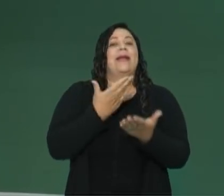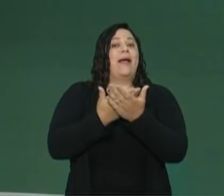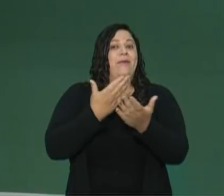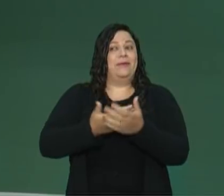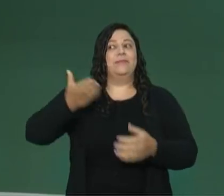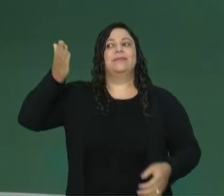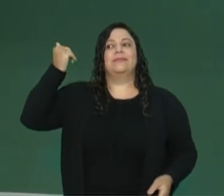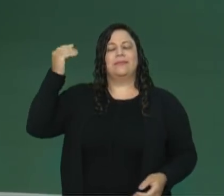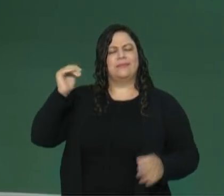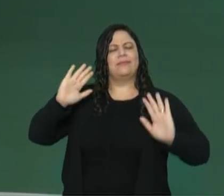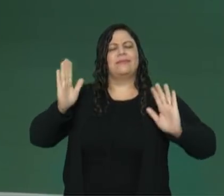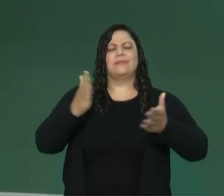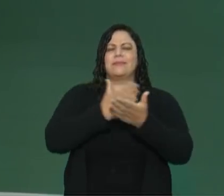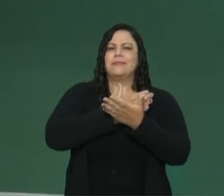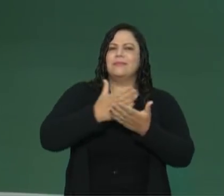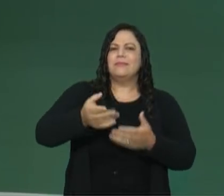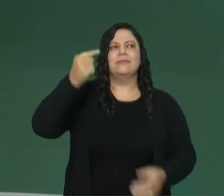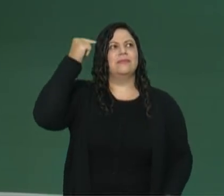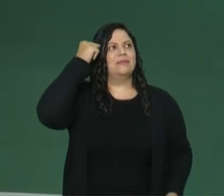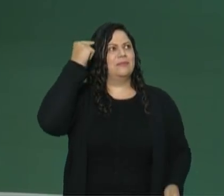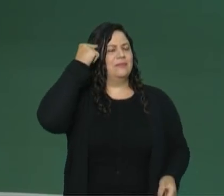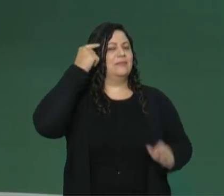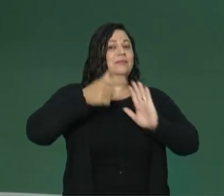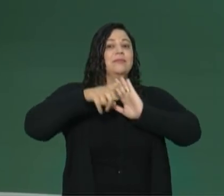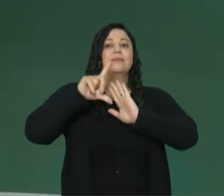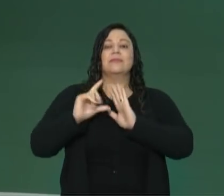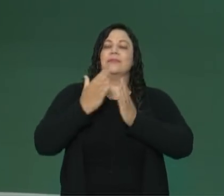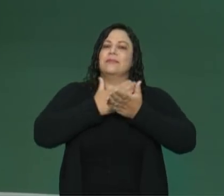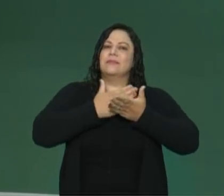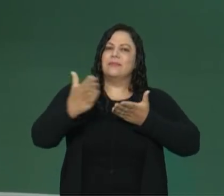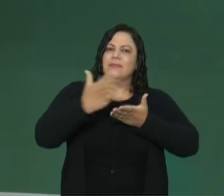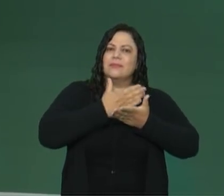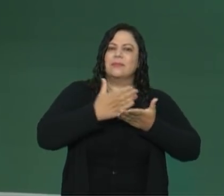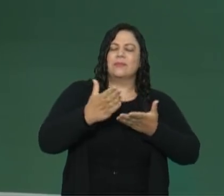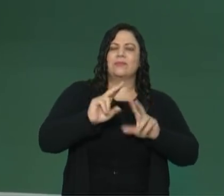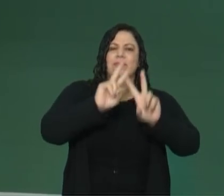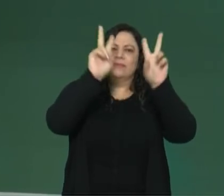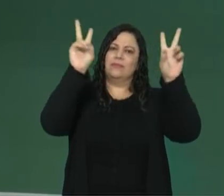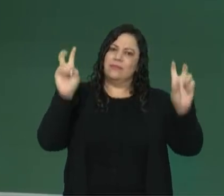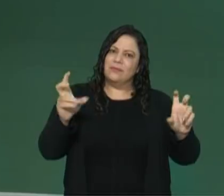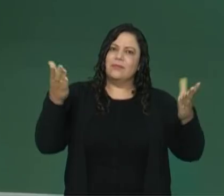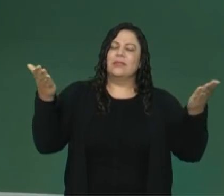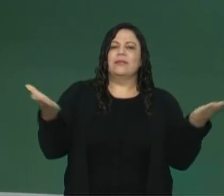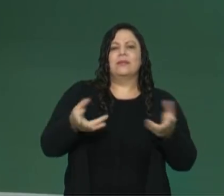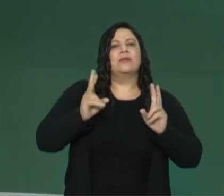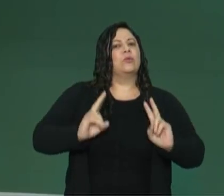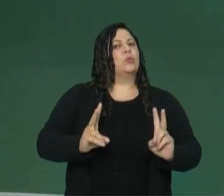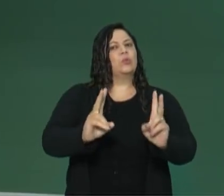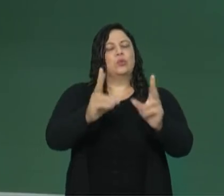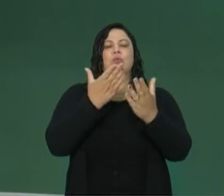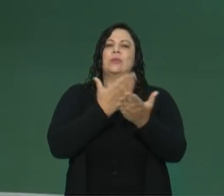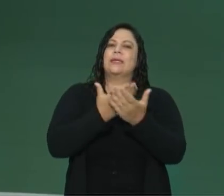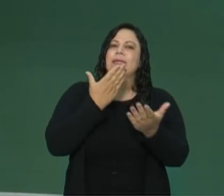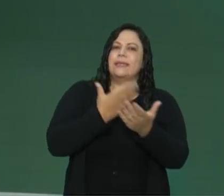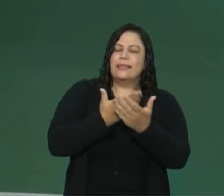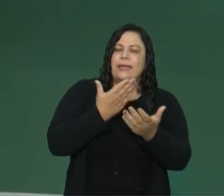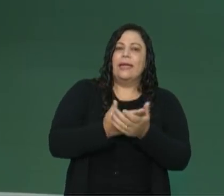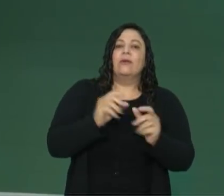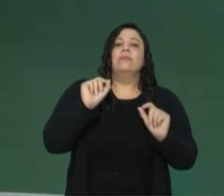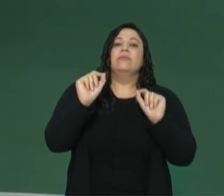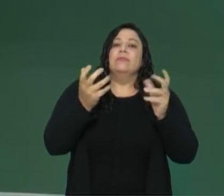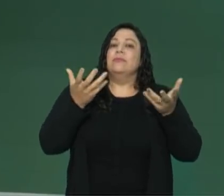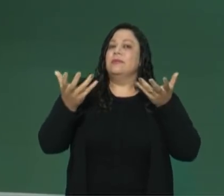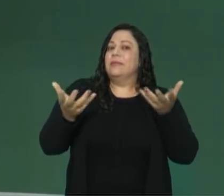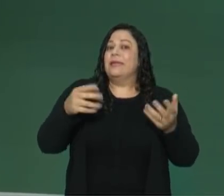pensar. Antes da gente começar, então, aí a trabalhar o nosso tema, continuar a nossa aula, eu quero que